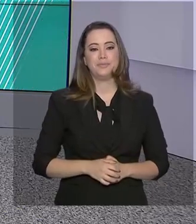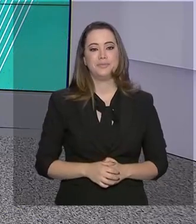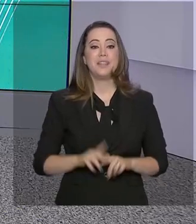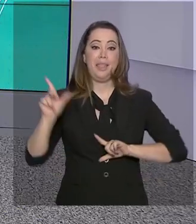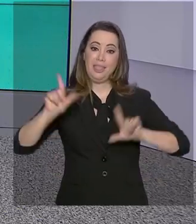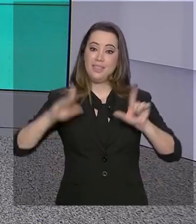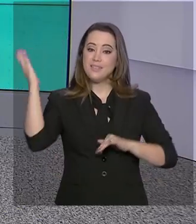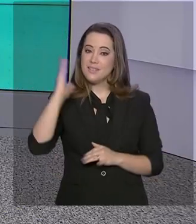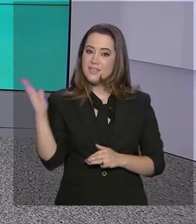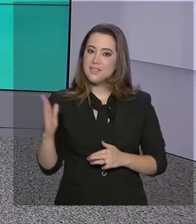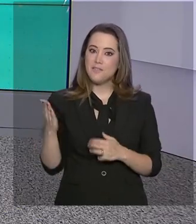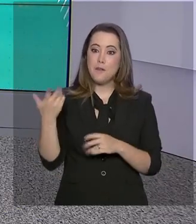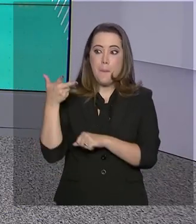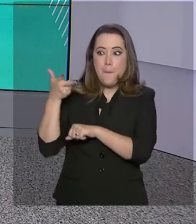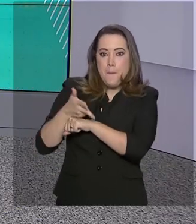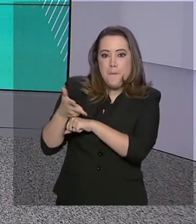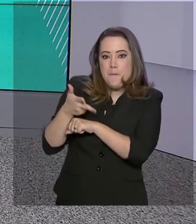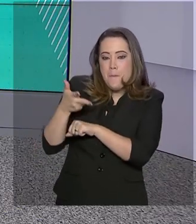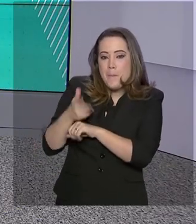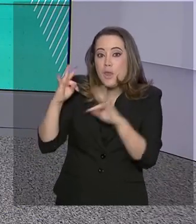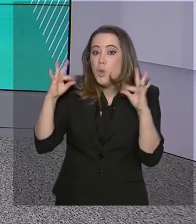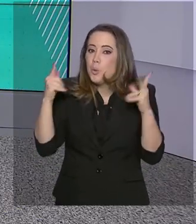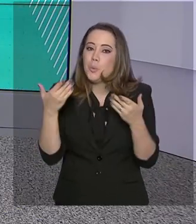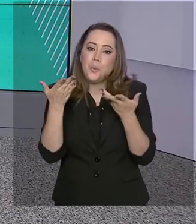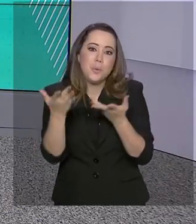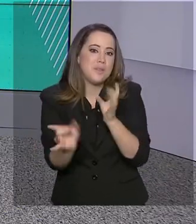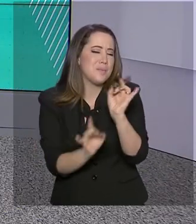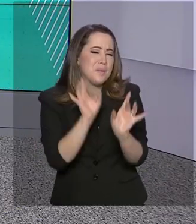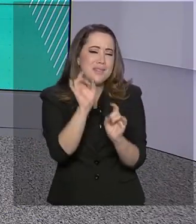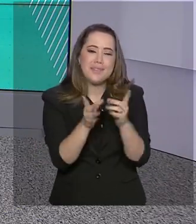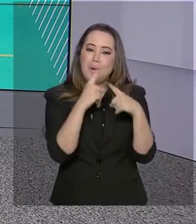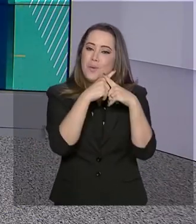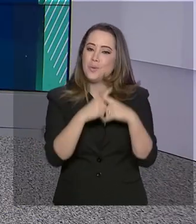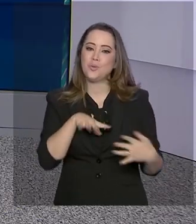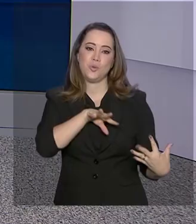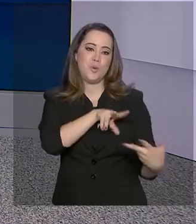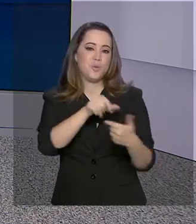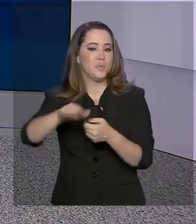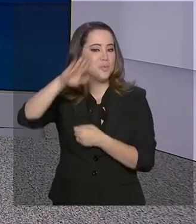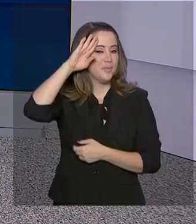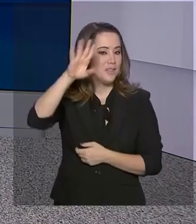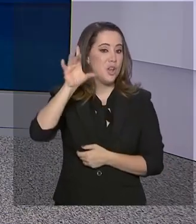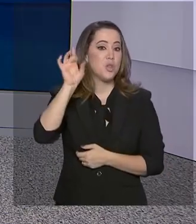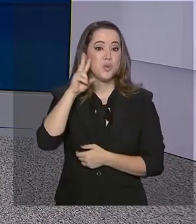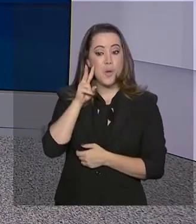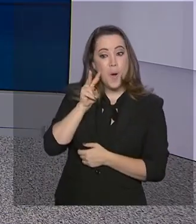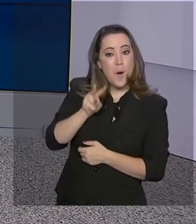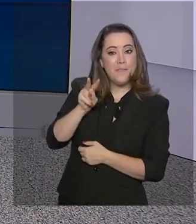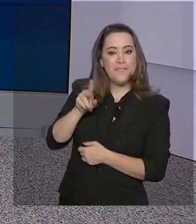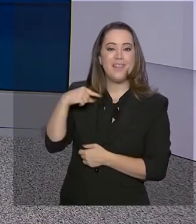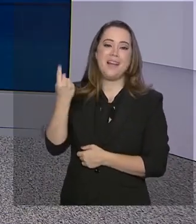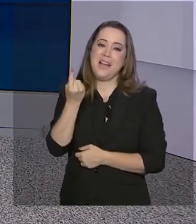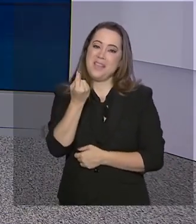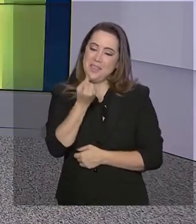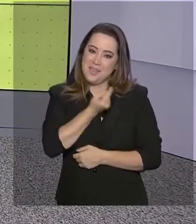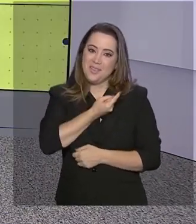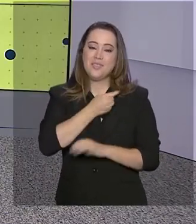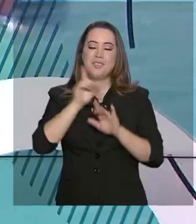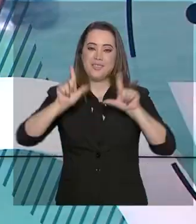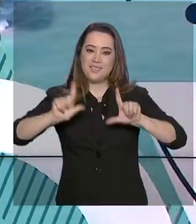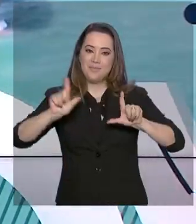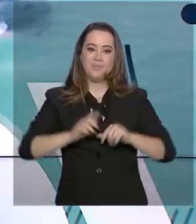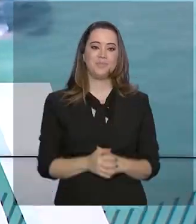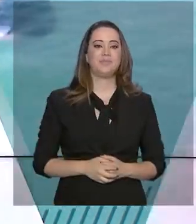a TV Brasil vai fazer uma cobertura especial desta edição dos Jogos Mundiais Militares. É só ficar ligado na nossa programação.